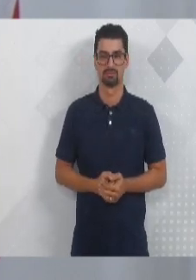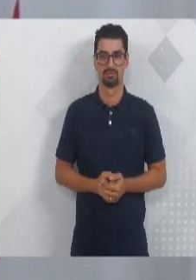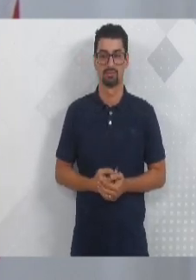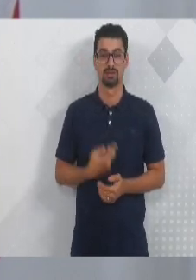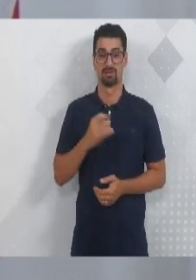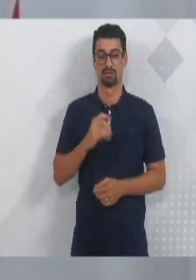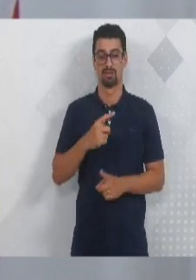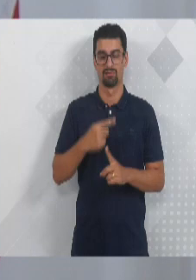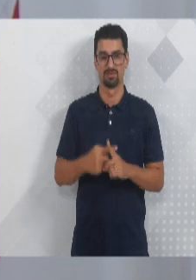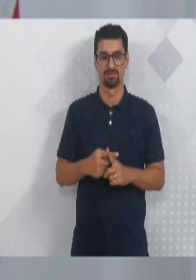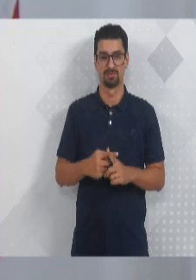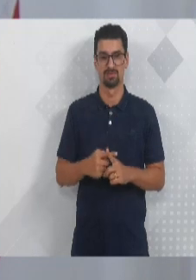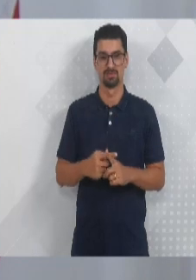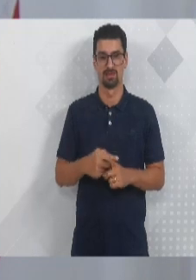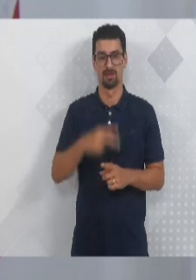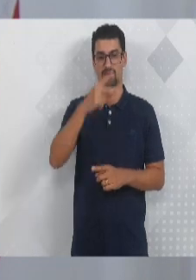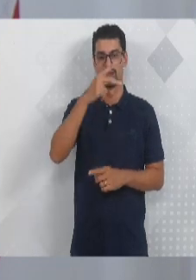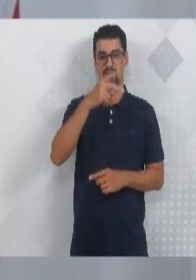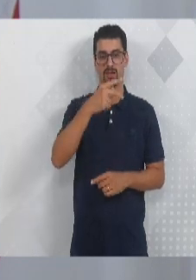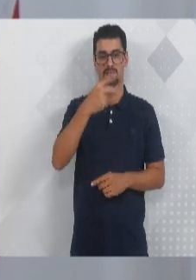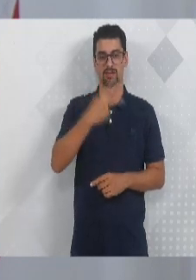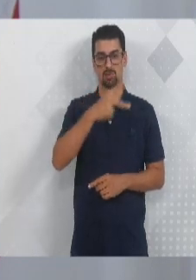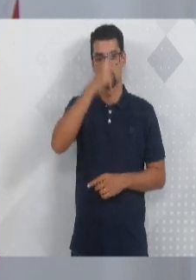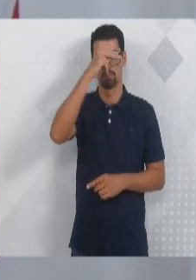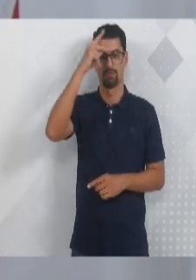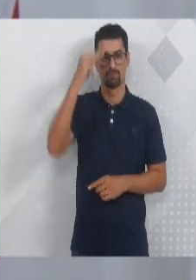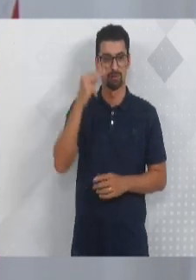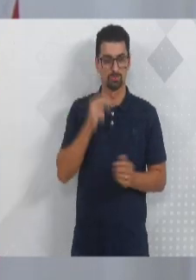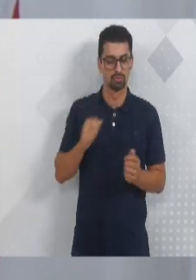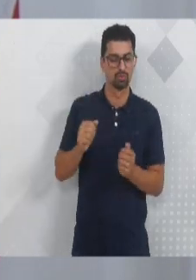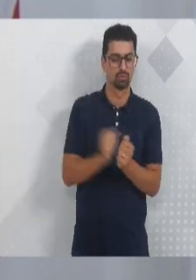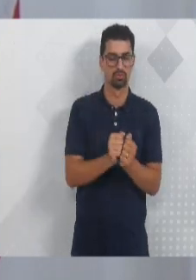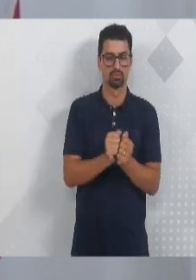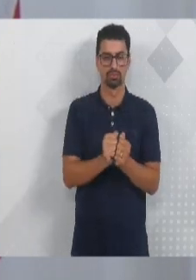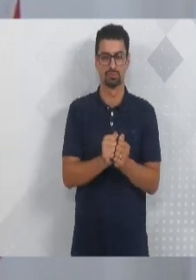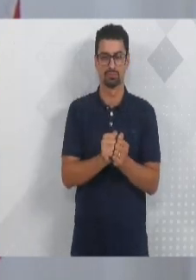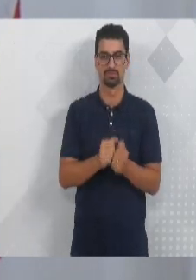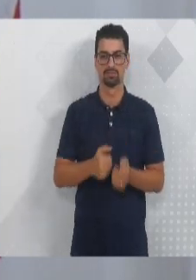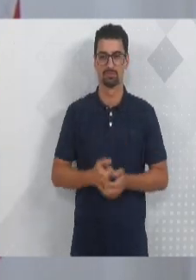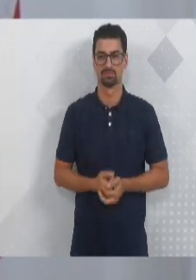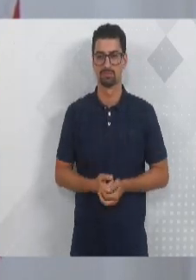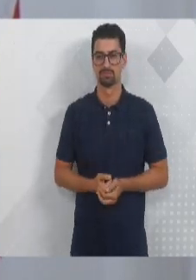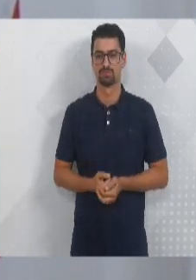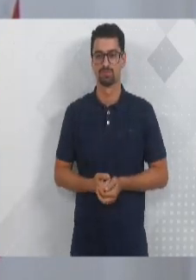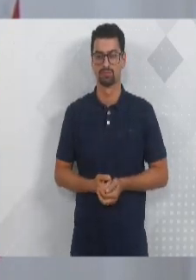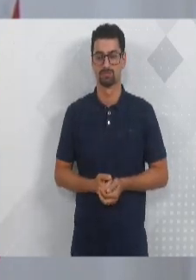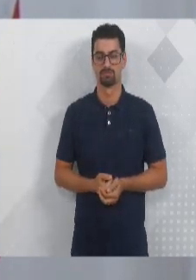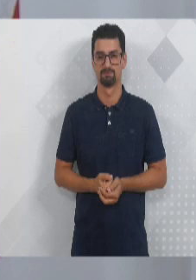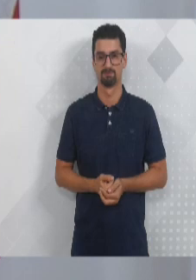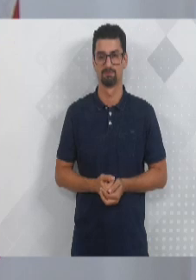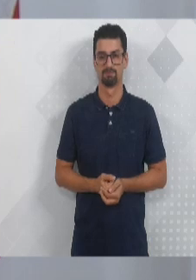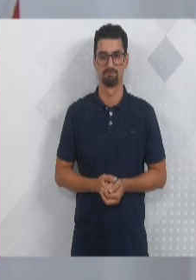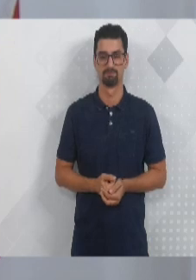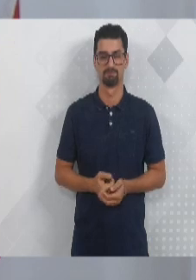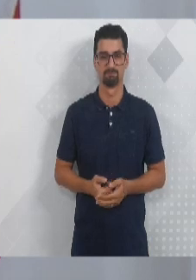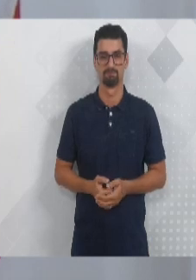vezes Vereador 10 vezes prefeito em exercício dir eu diria gente